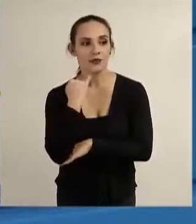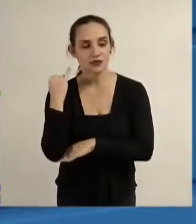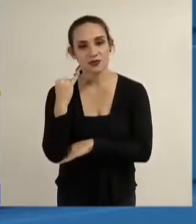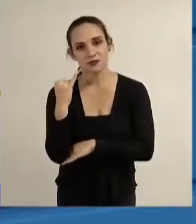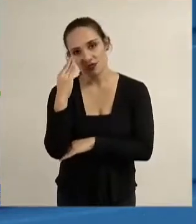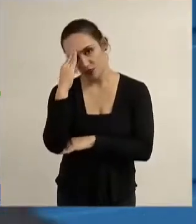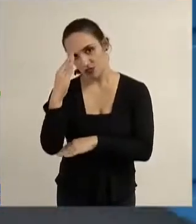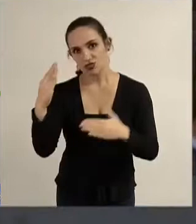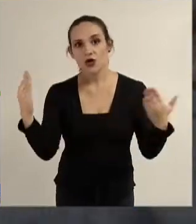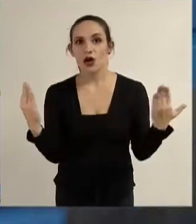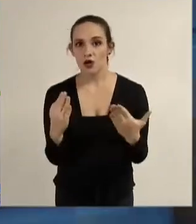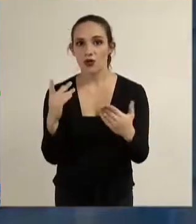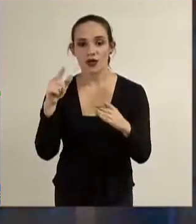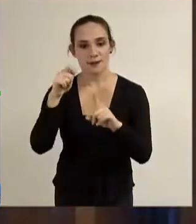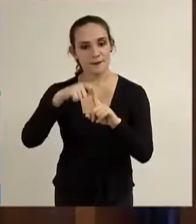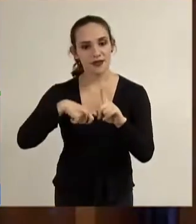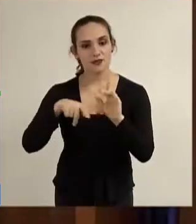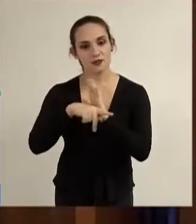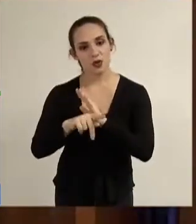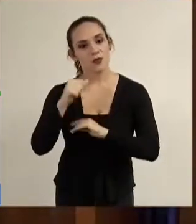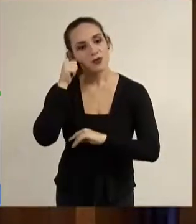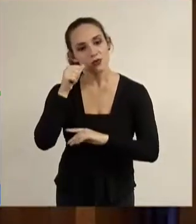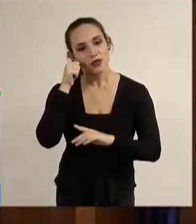principalmente às vésperas aí do mês da mulher.